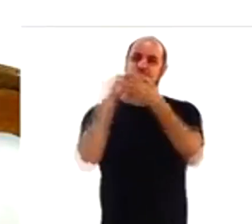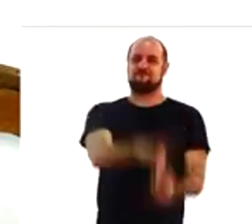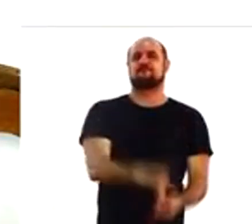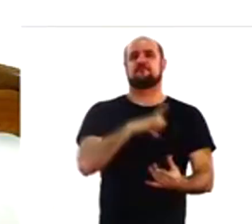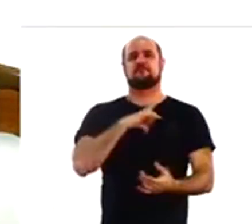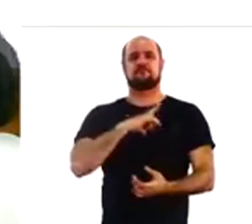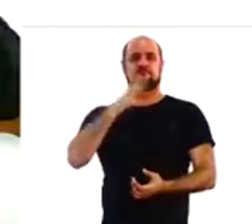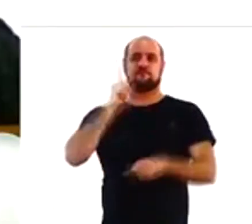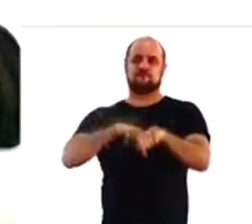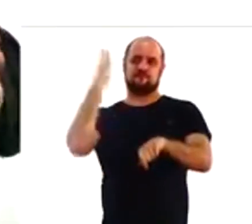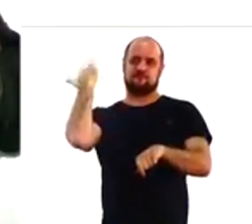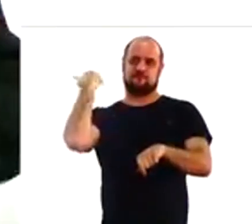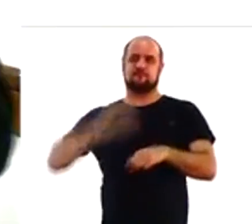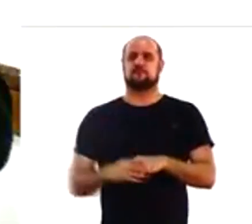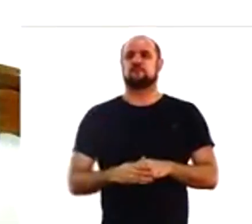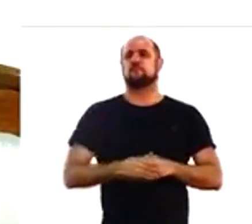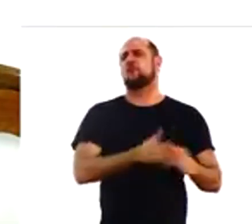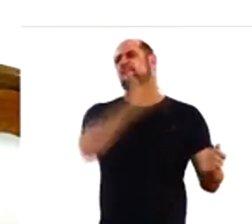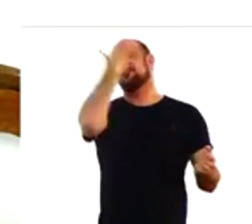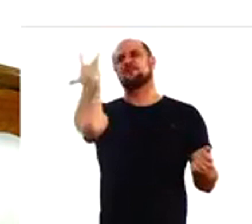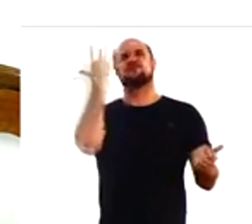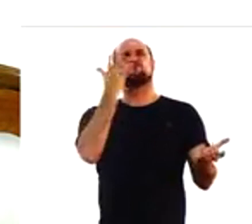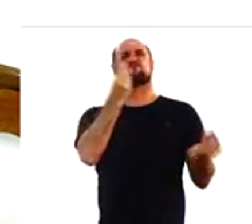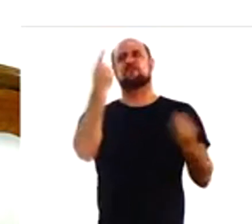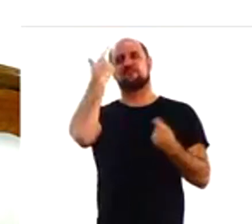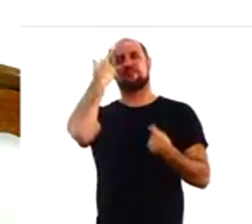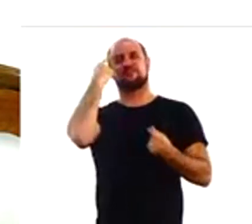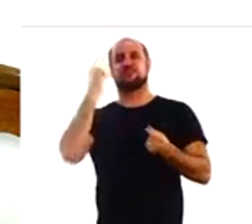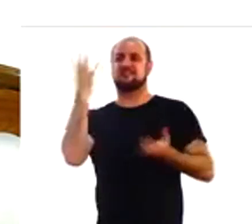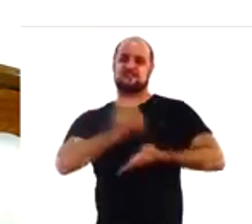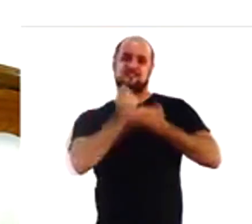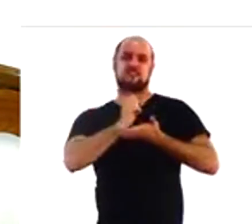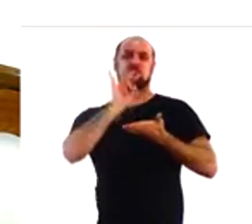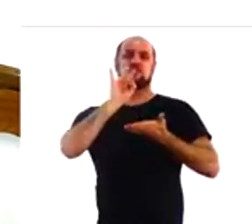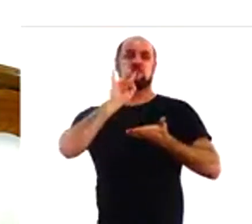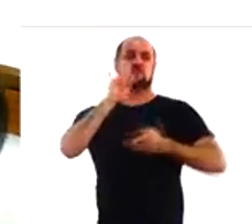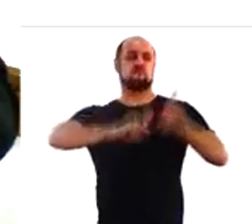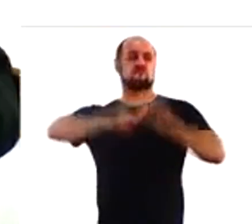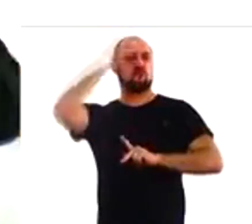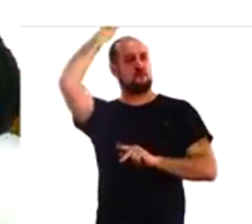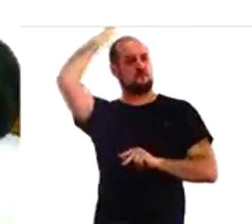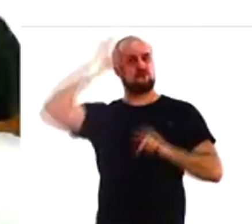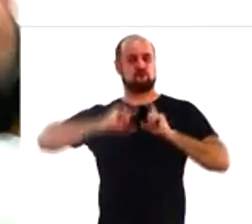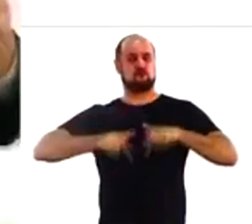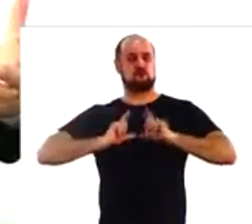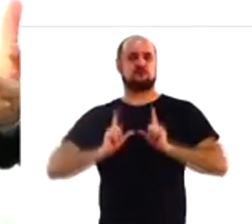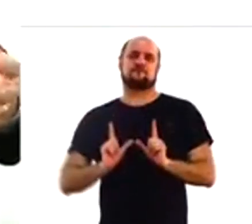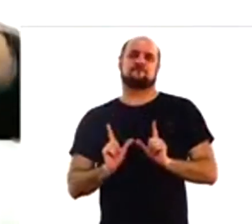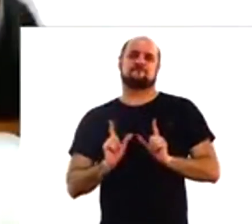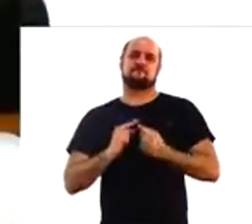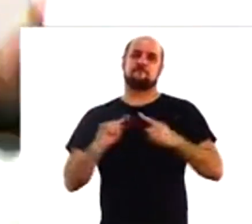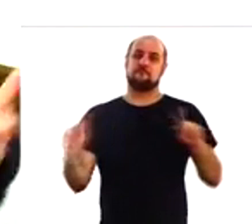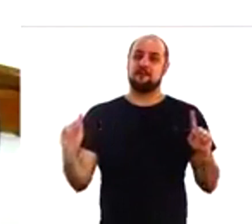sua época. Muitos na época achavam que a salvação era só para os judeus, e o texto parece querer